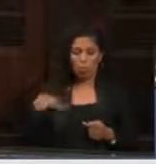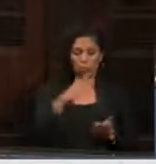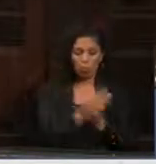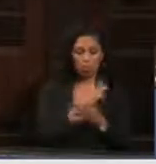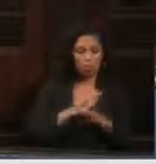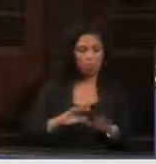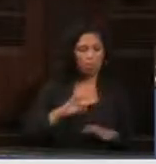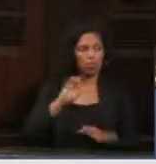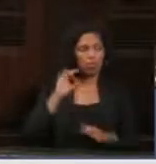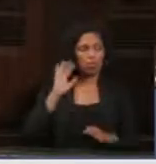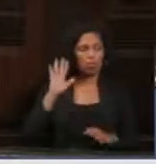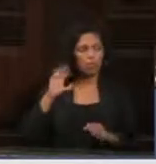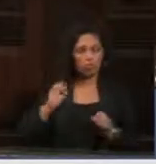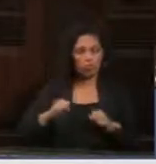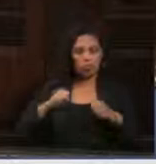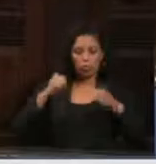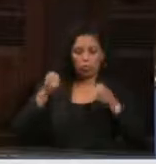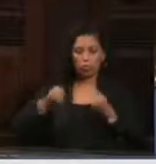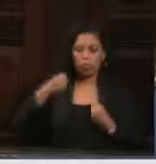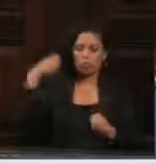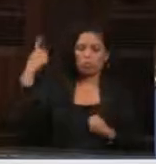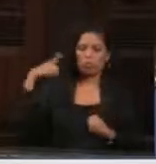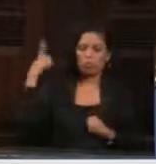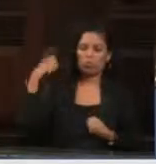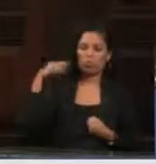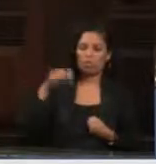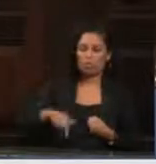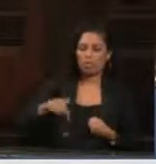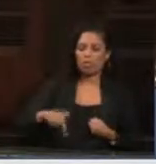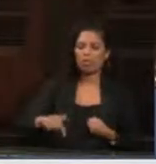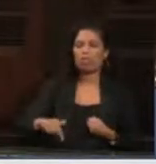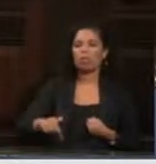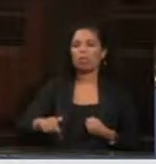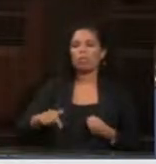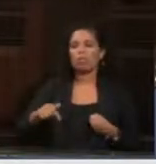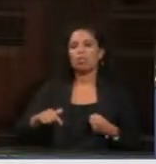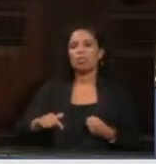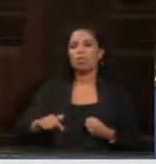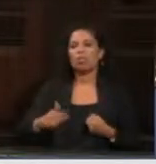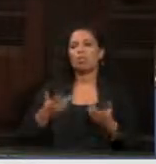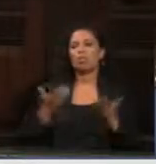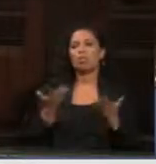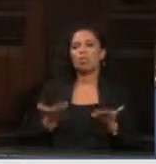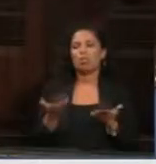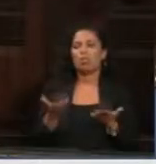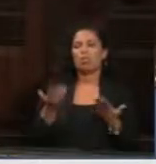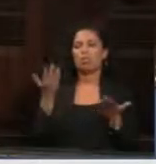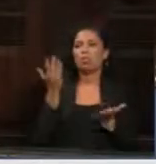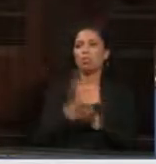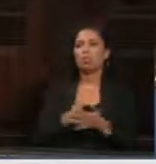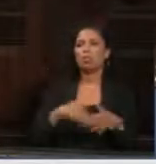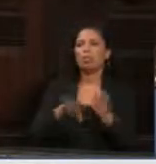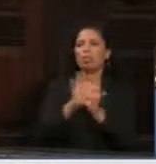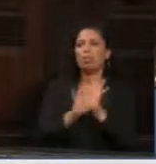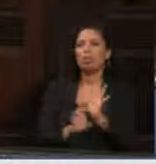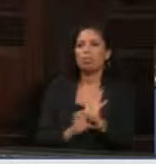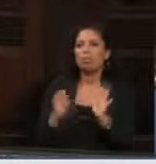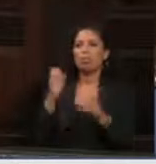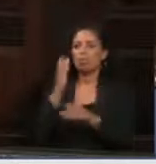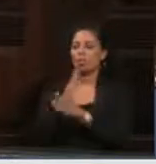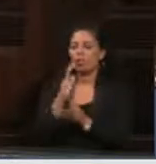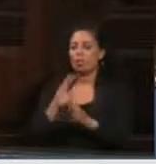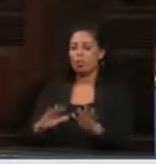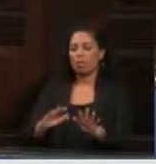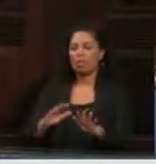de uma maioria de deputados desta casa para rechaçar a emenda constitucional que pretendia extinguir não apenas do